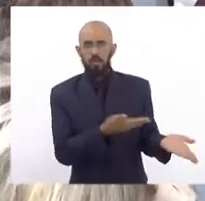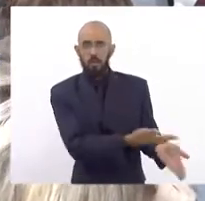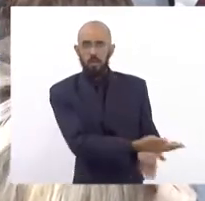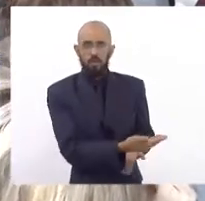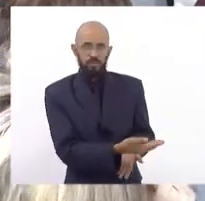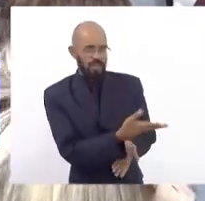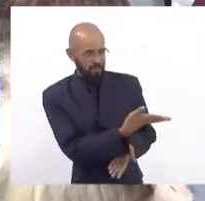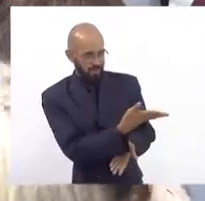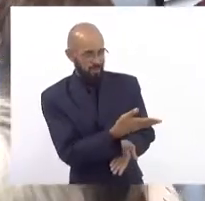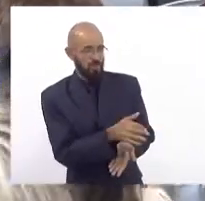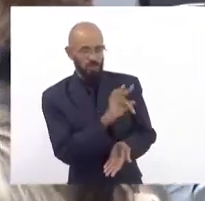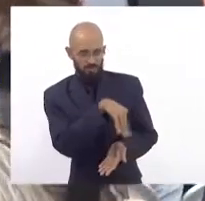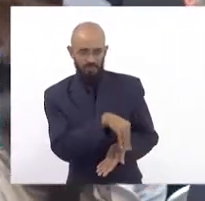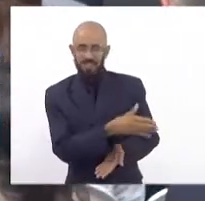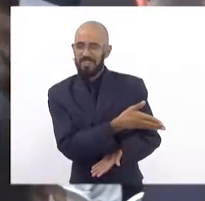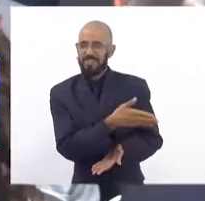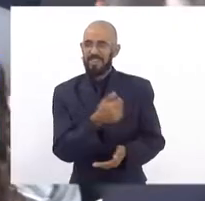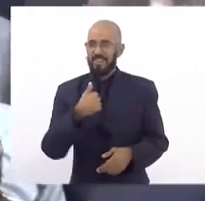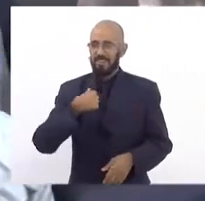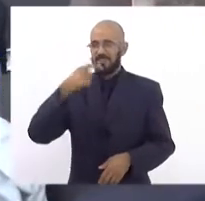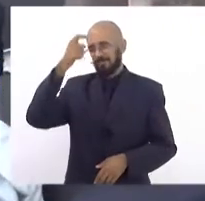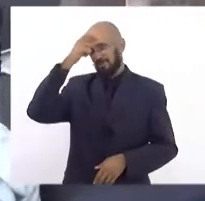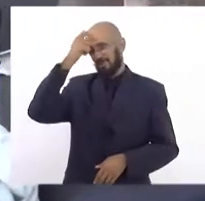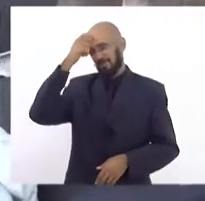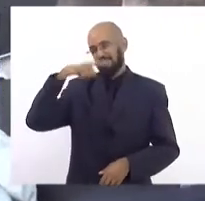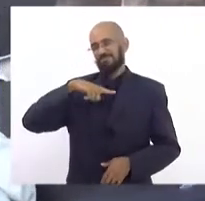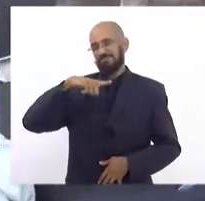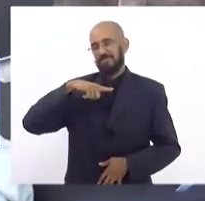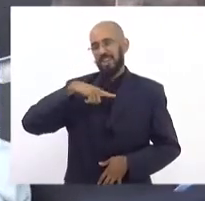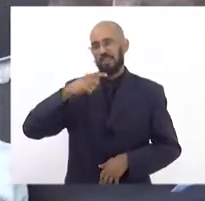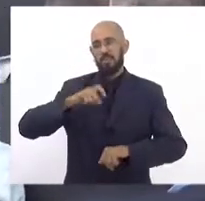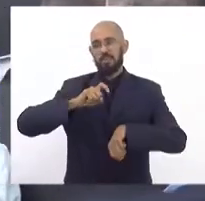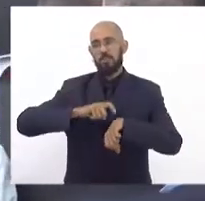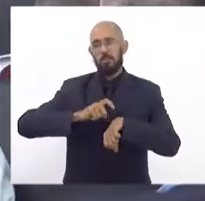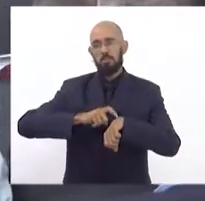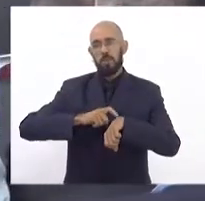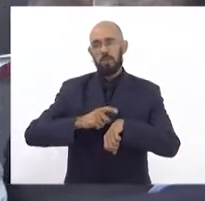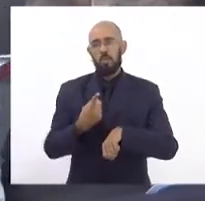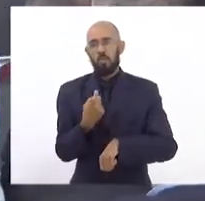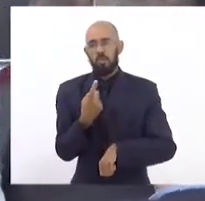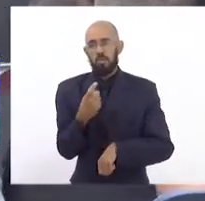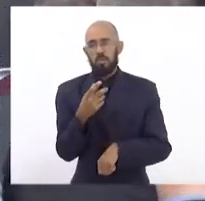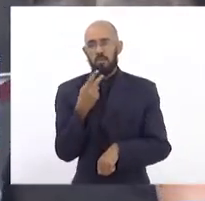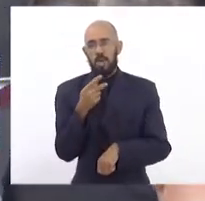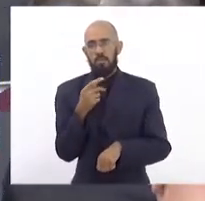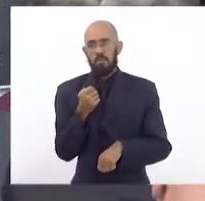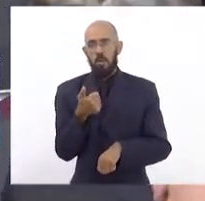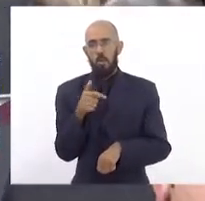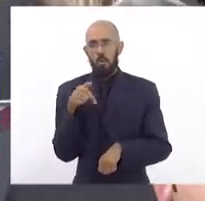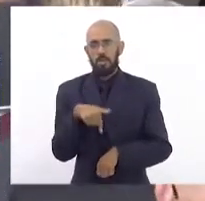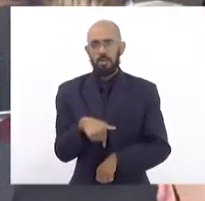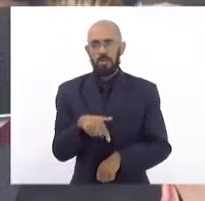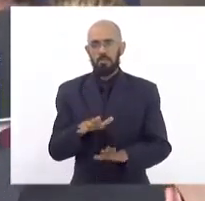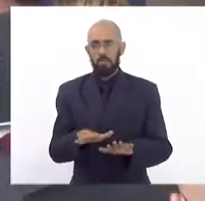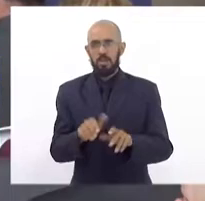encerrar, dizer que esse é um momento único, já falei um pouquinho aqui, o Estado vive,